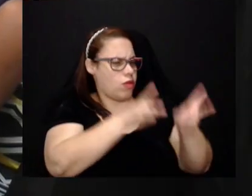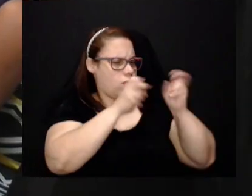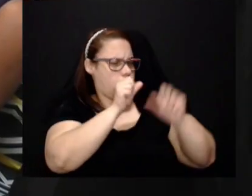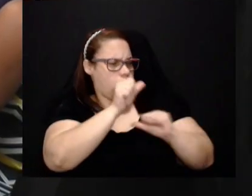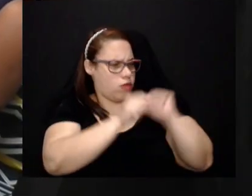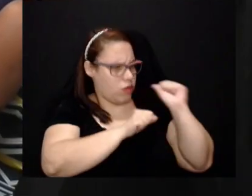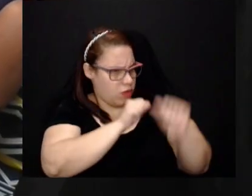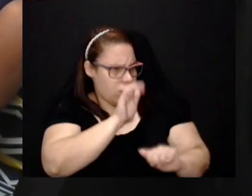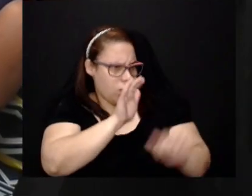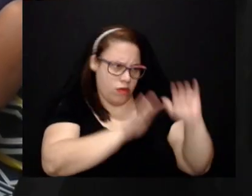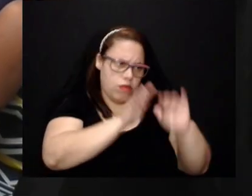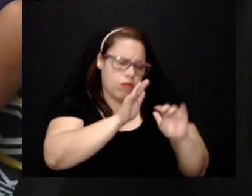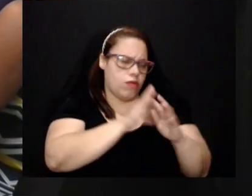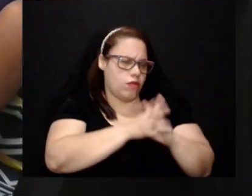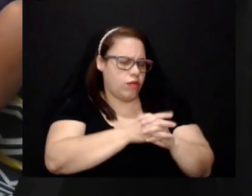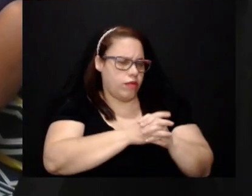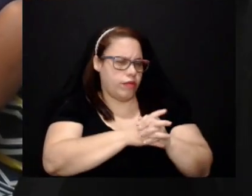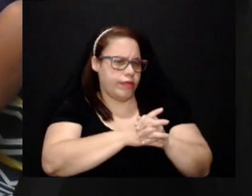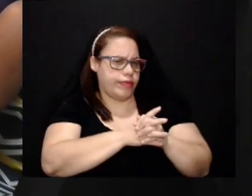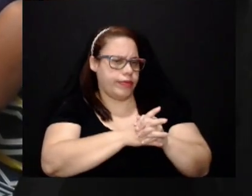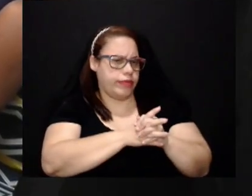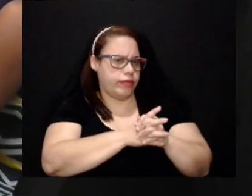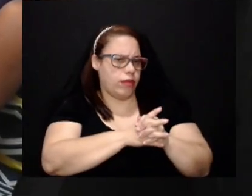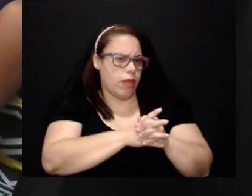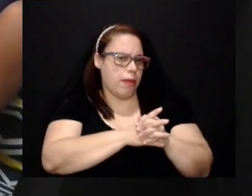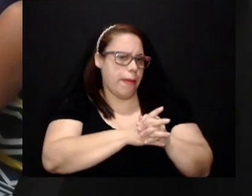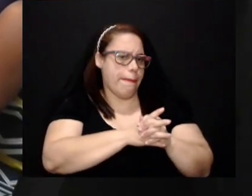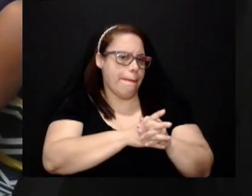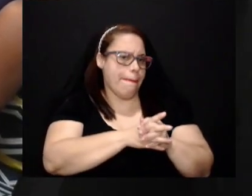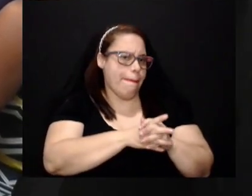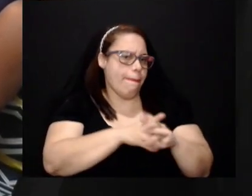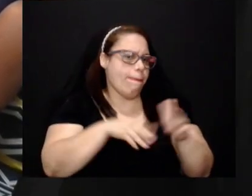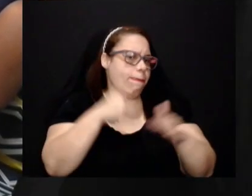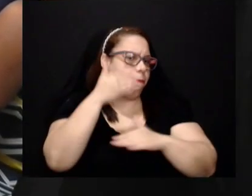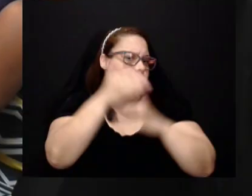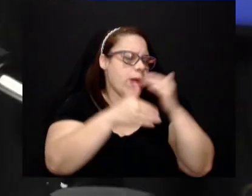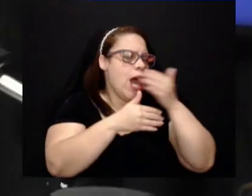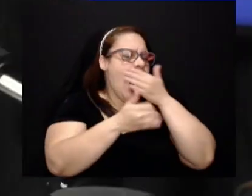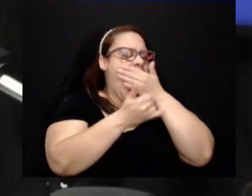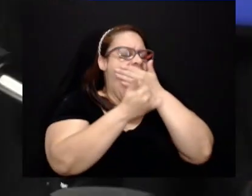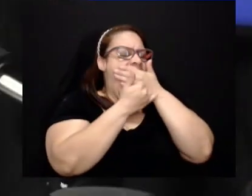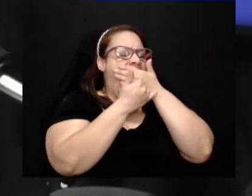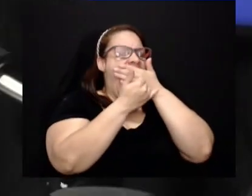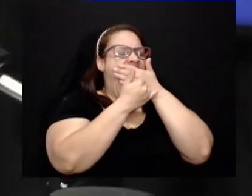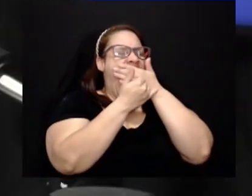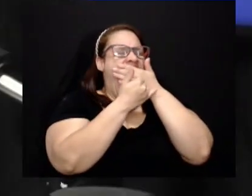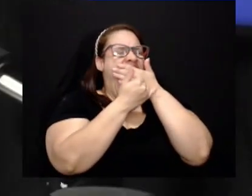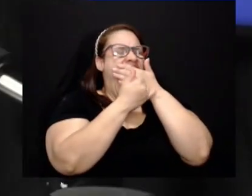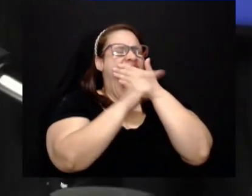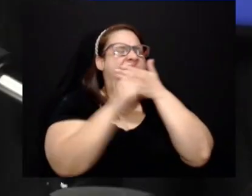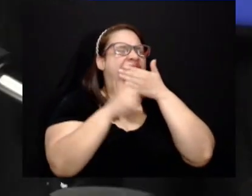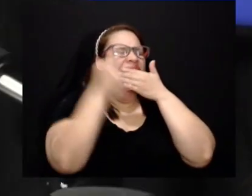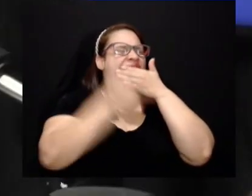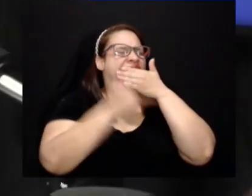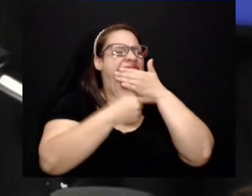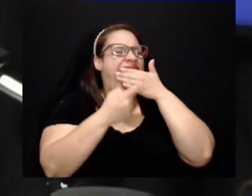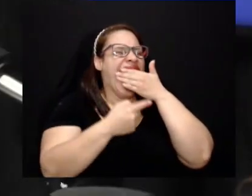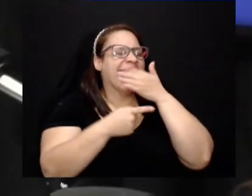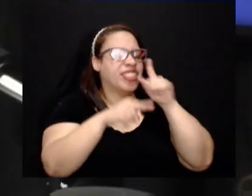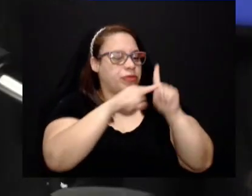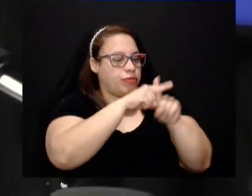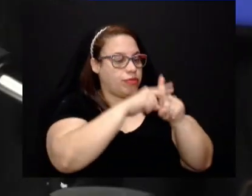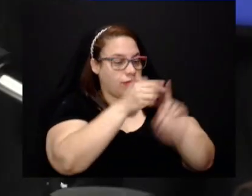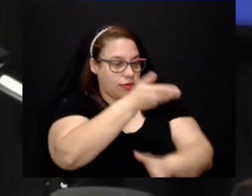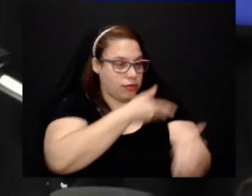né, de nós estarmos muito aquém daquilo que é o ideal, mas as políticas afirmativas têm contribuído muito,